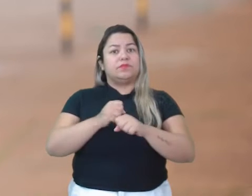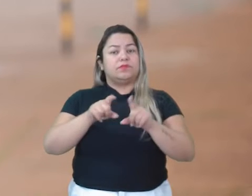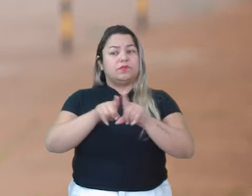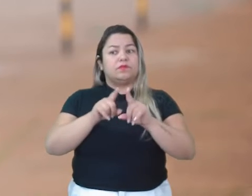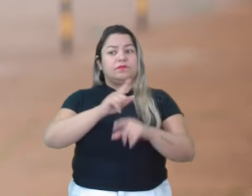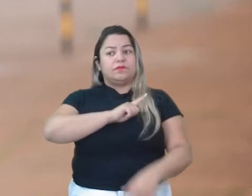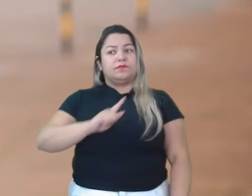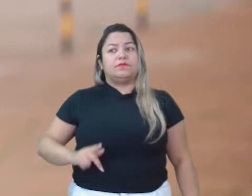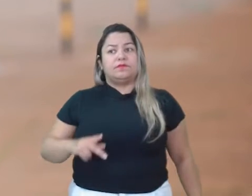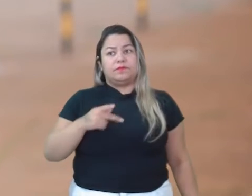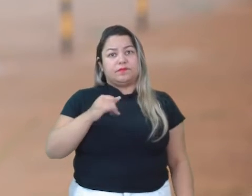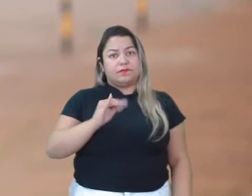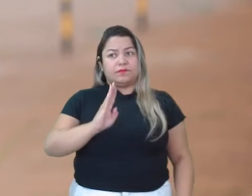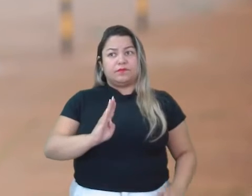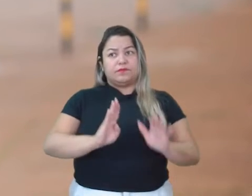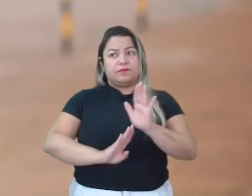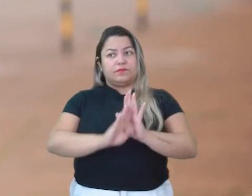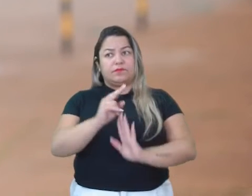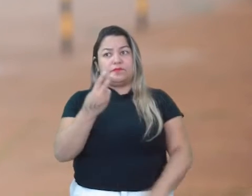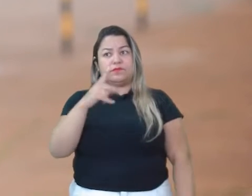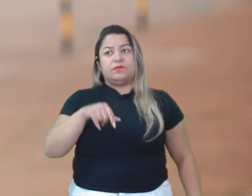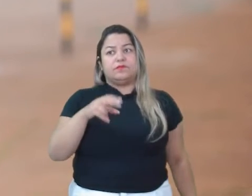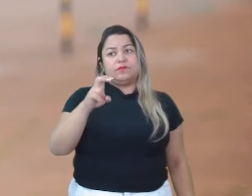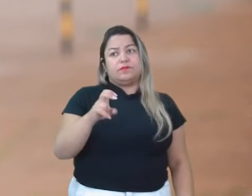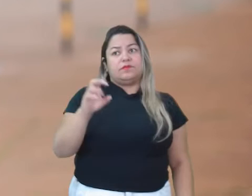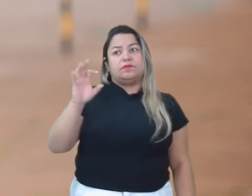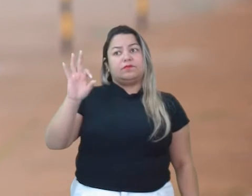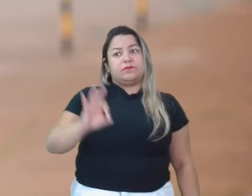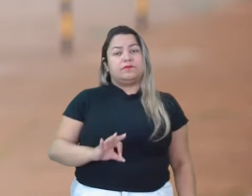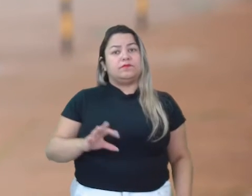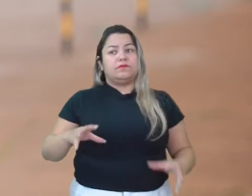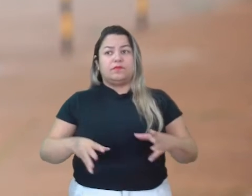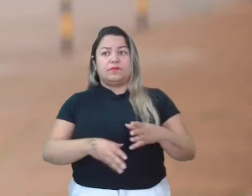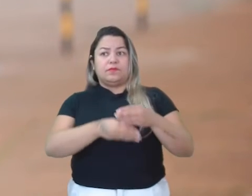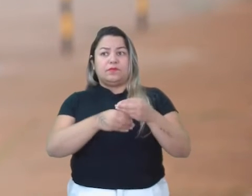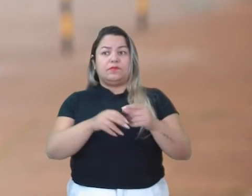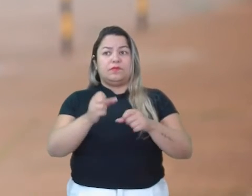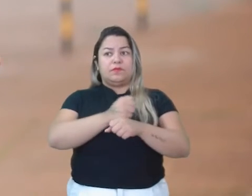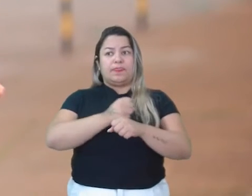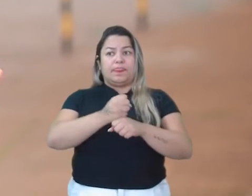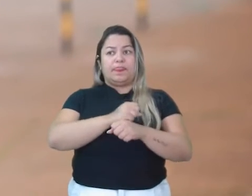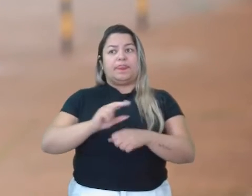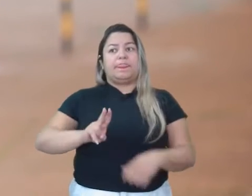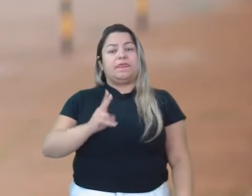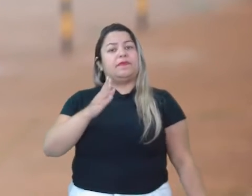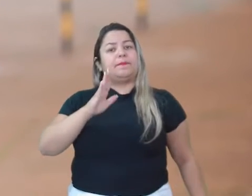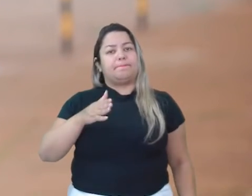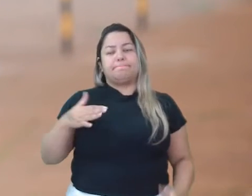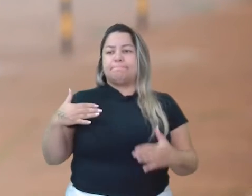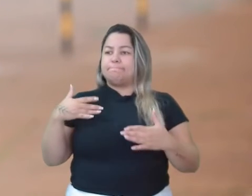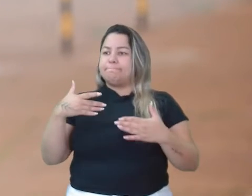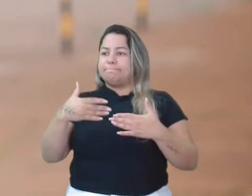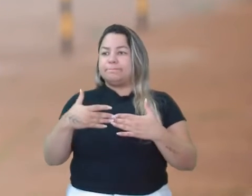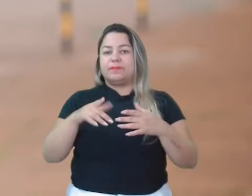A estimativa oficial do governo para o PIB era de um crescimento de 2,5% no acumulado do ano, mas